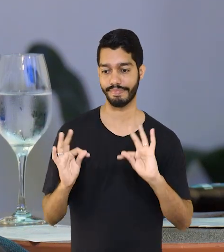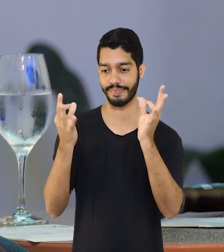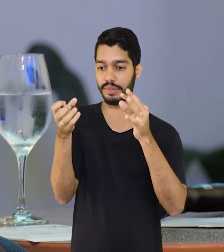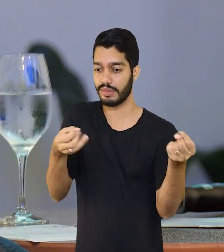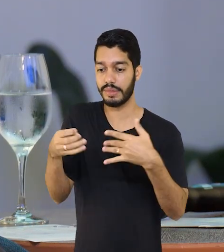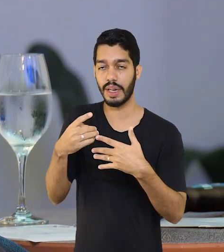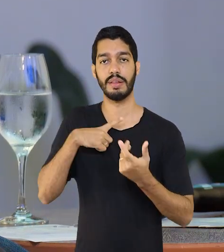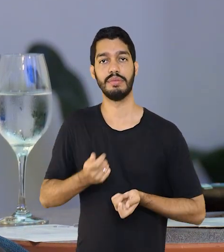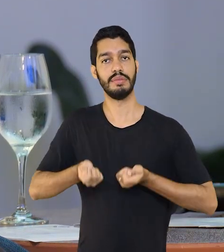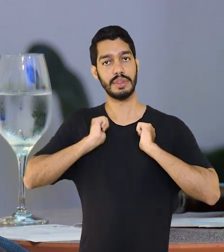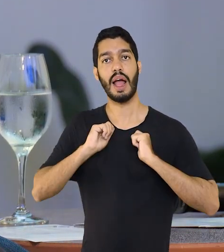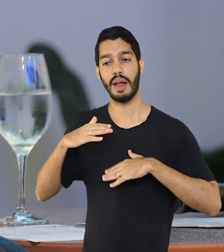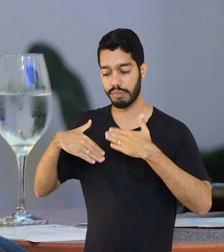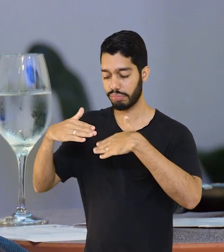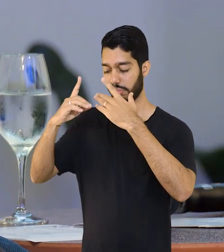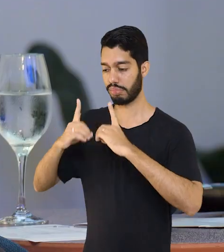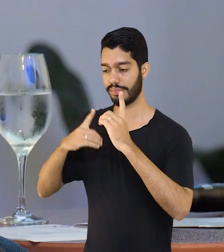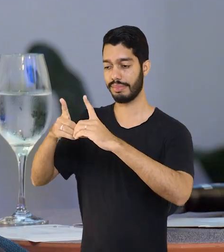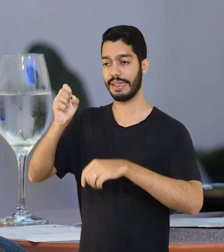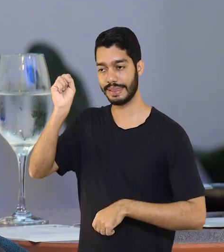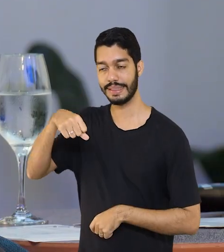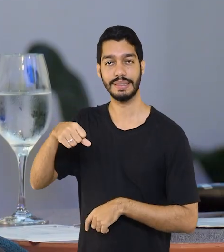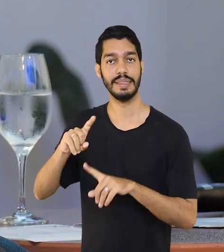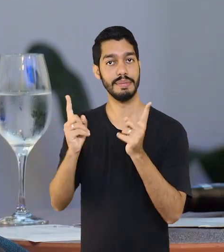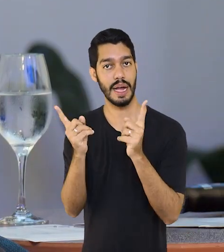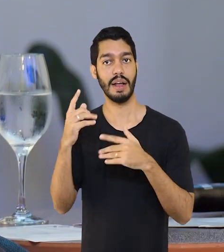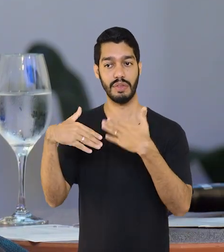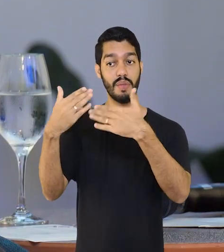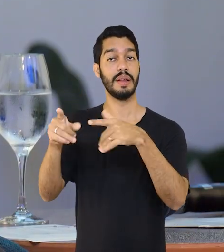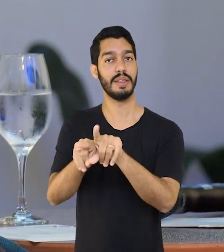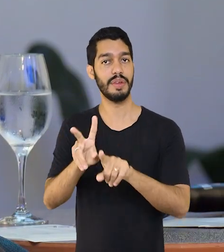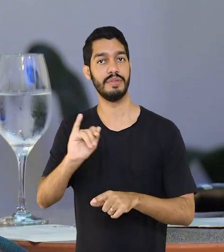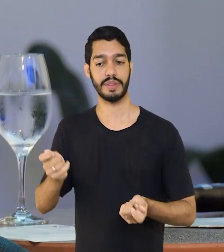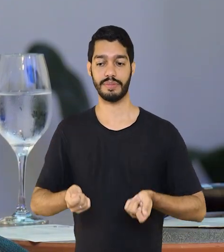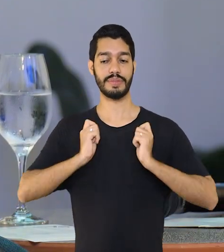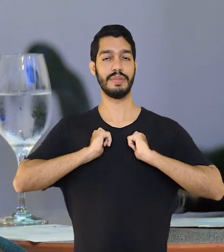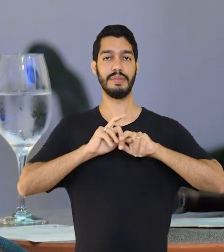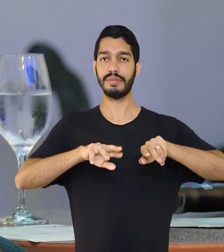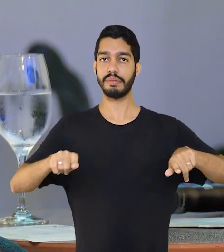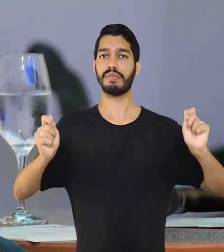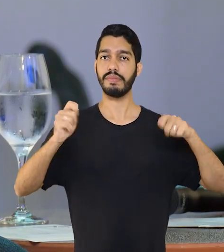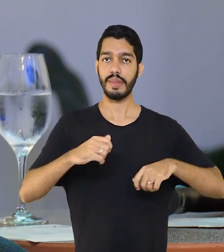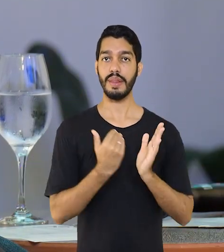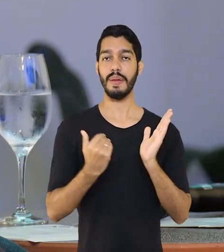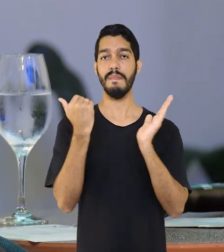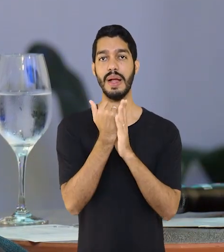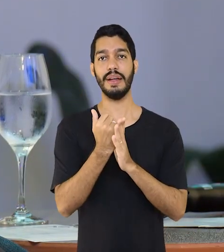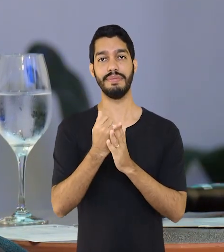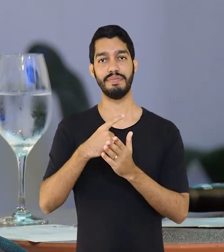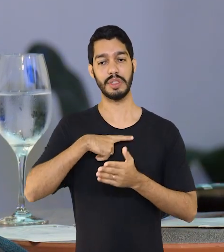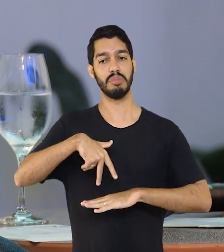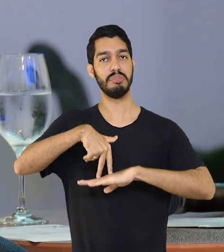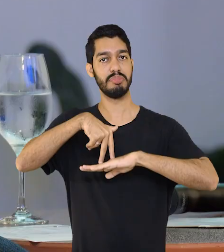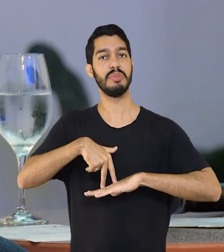tecnológica promove o desenvolvimento e o desenvolvimento também vai promover uma capacidade maior de adaptação e